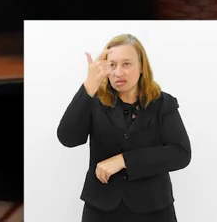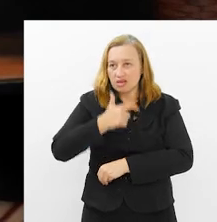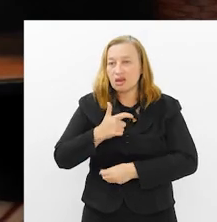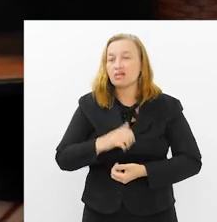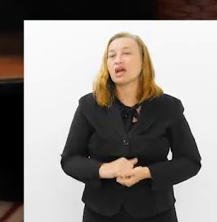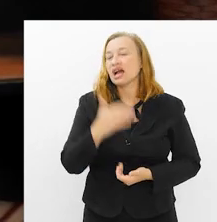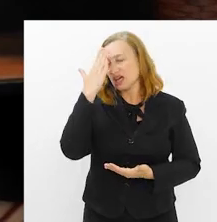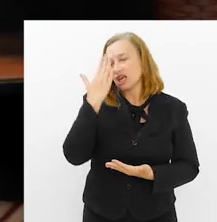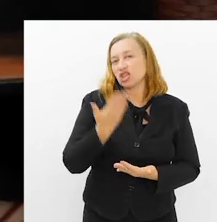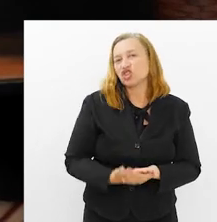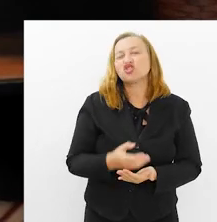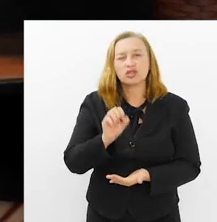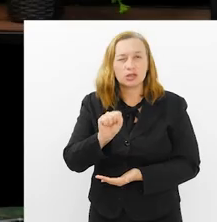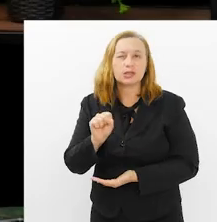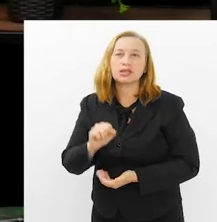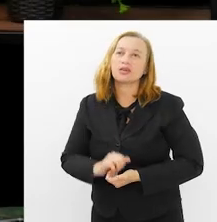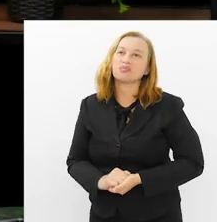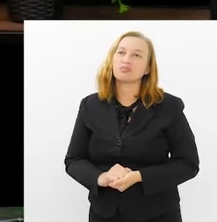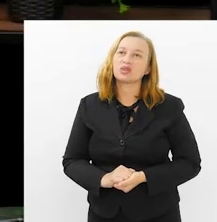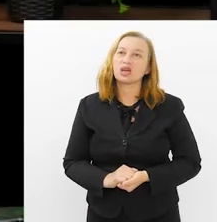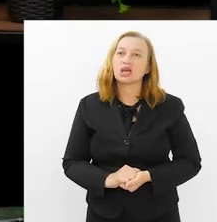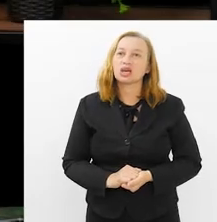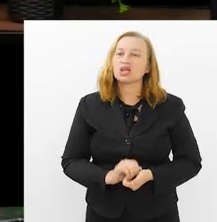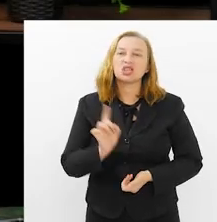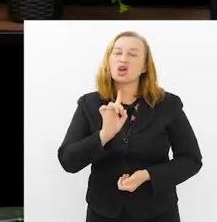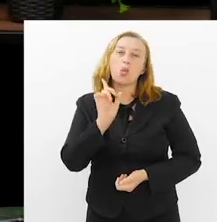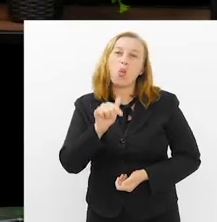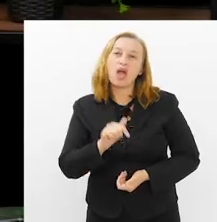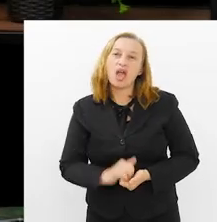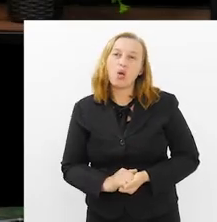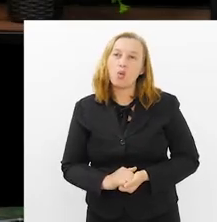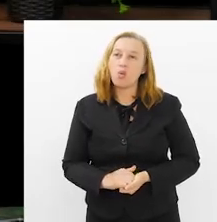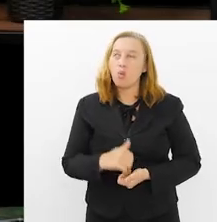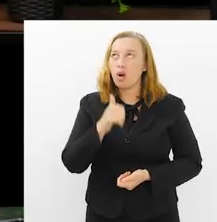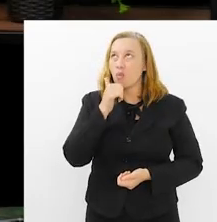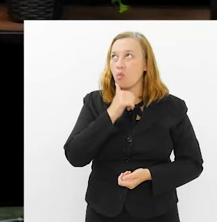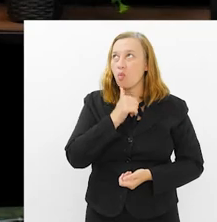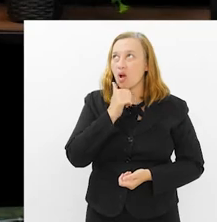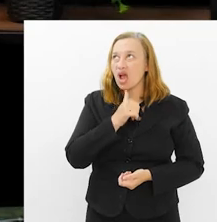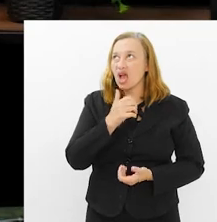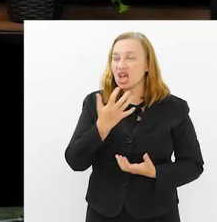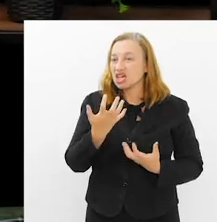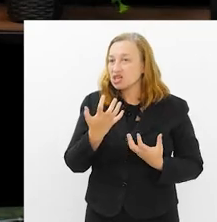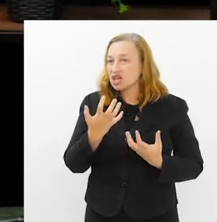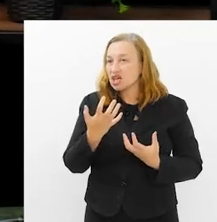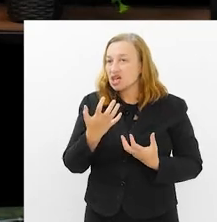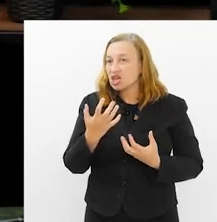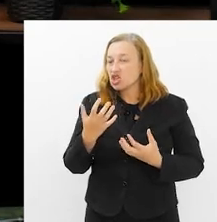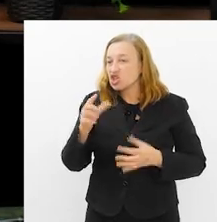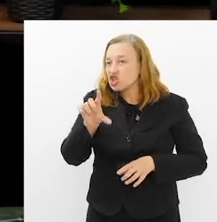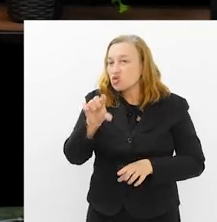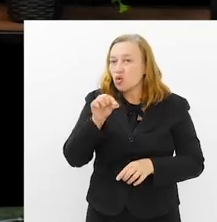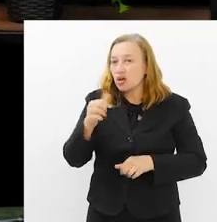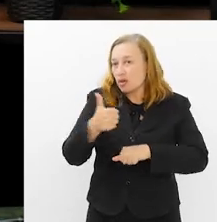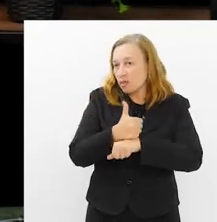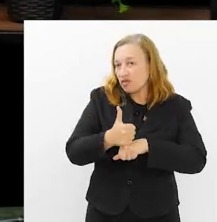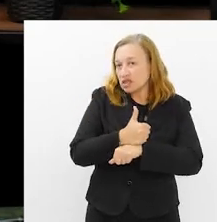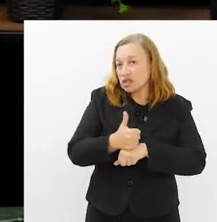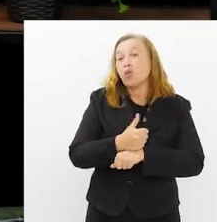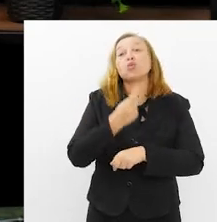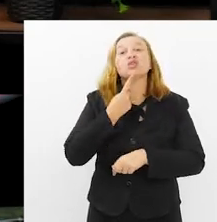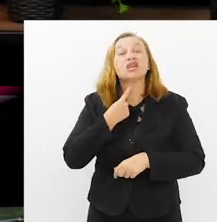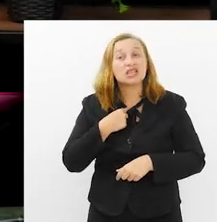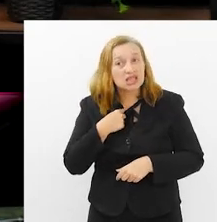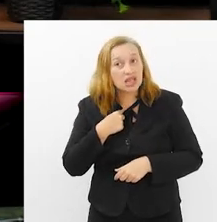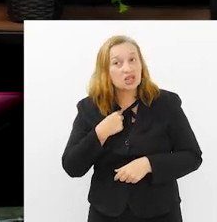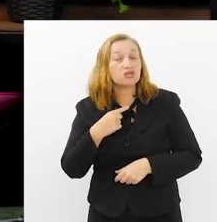ser mãe? Eu acredito que sim. Eu acredito que não é uma mulher que decida não ser mãe pela carreira.